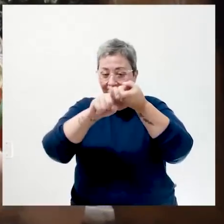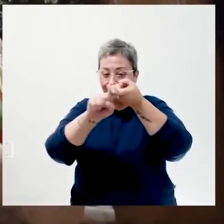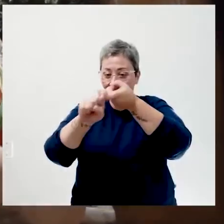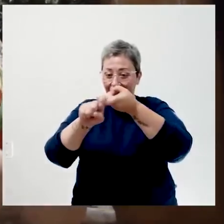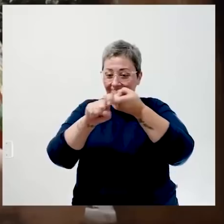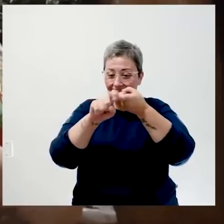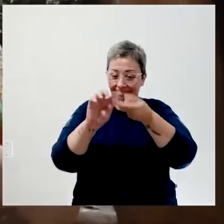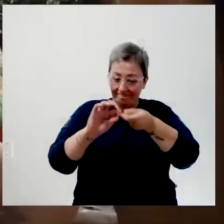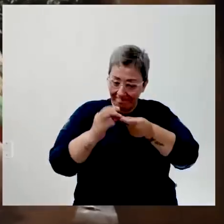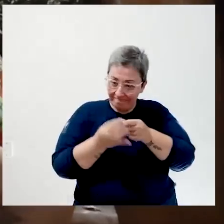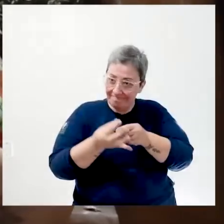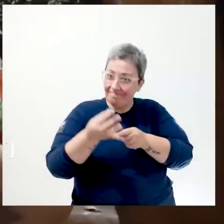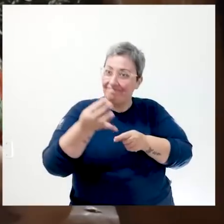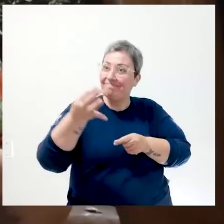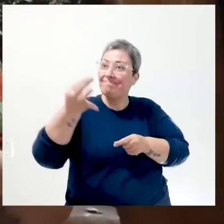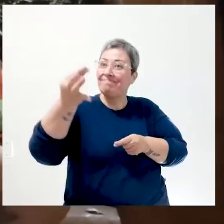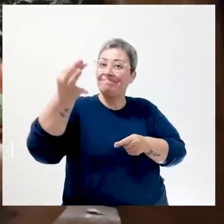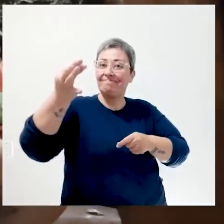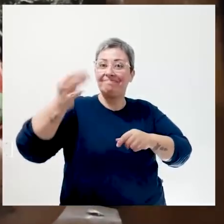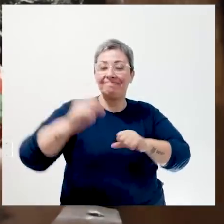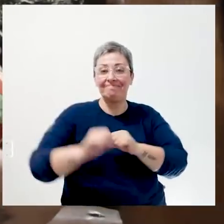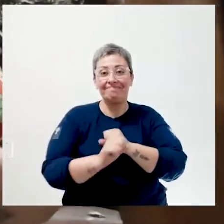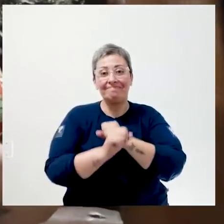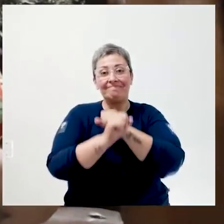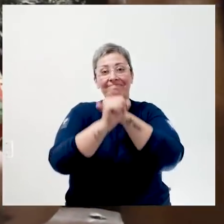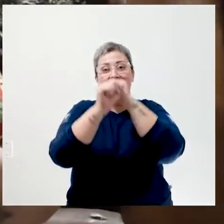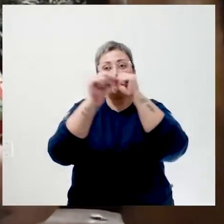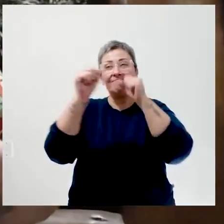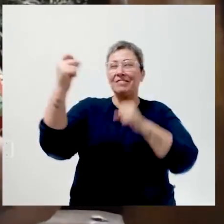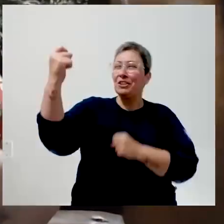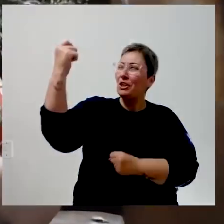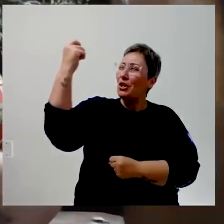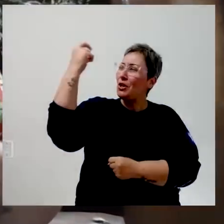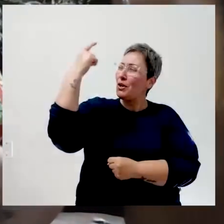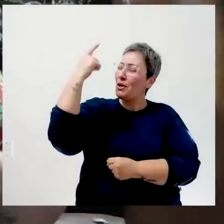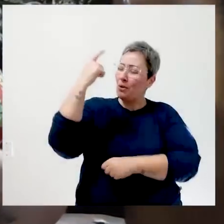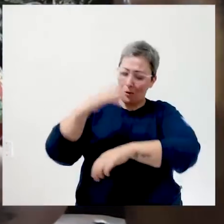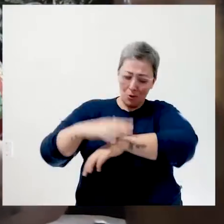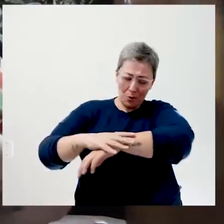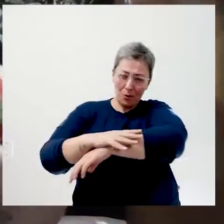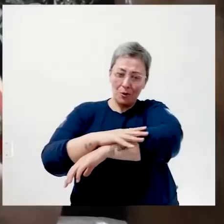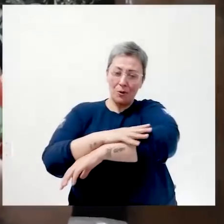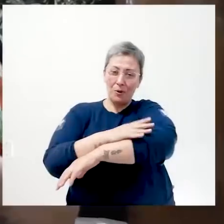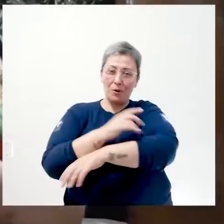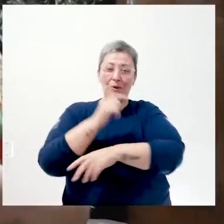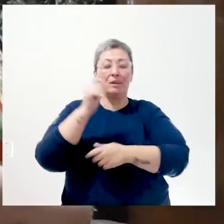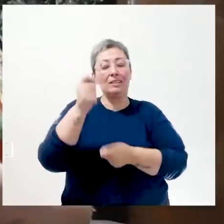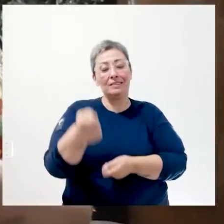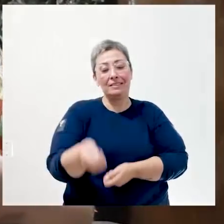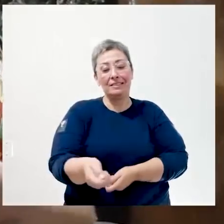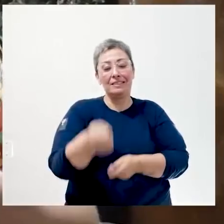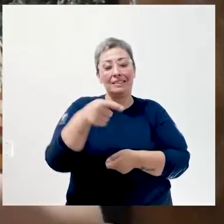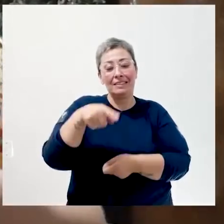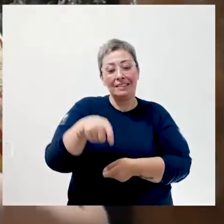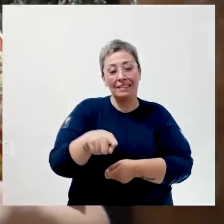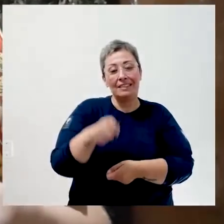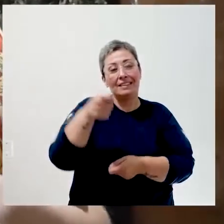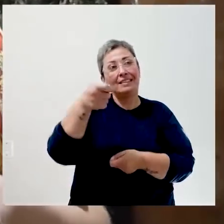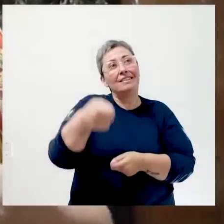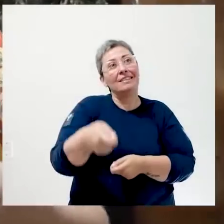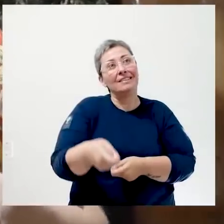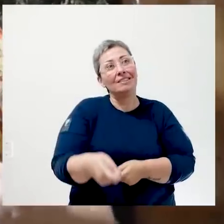na gaiata da taboca. De dia ele queima no sol, dando banho na